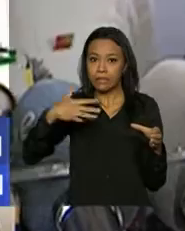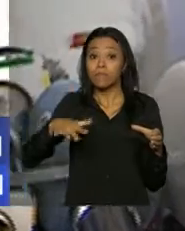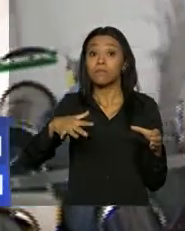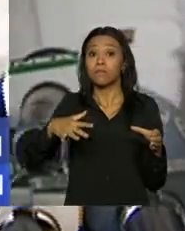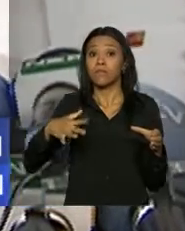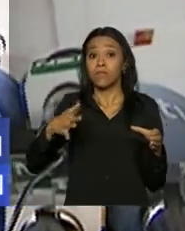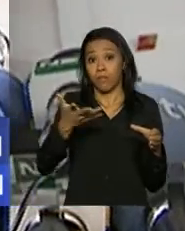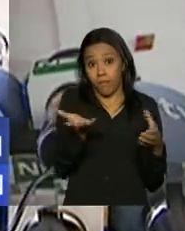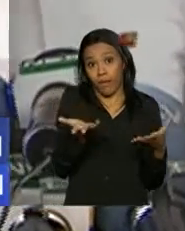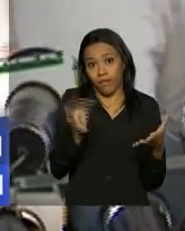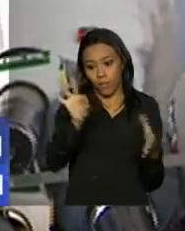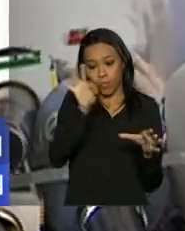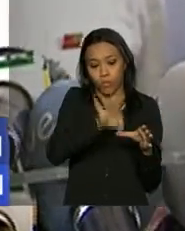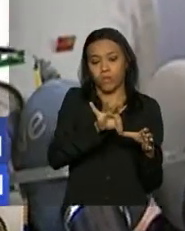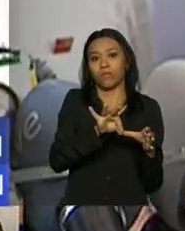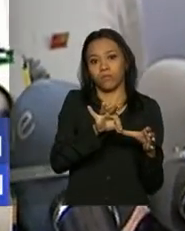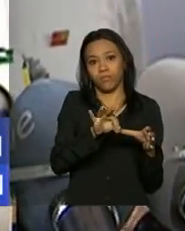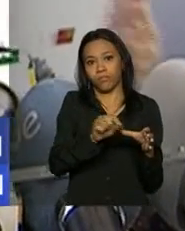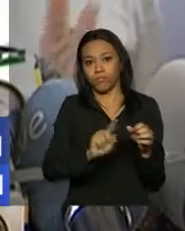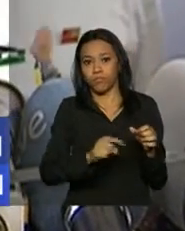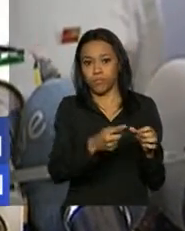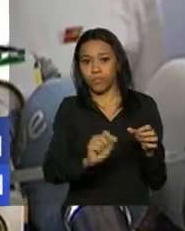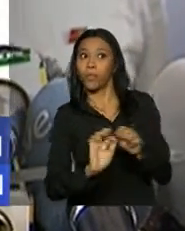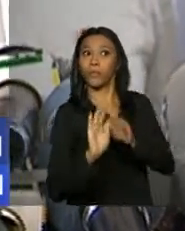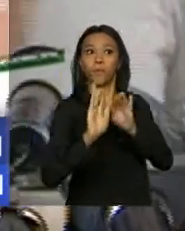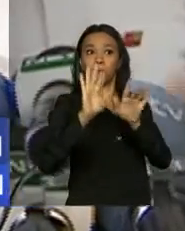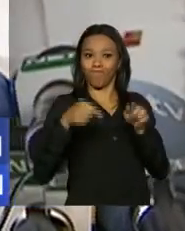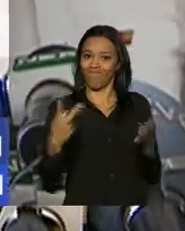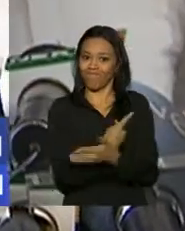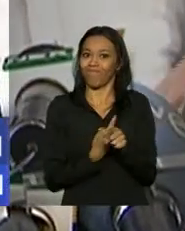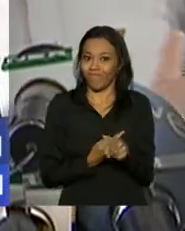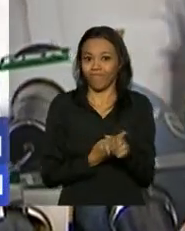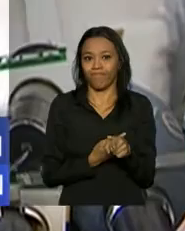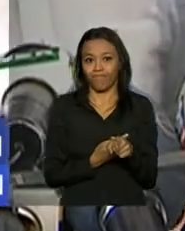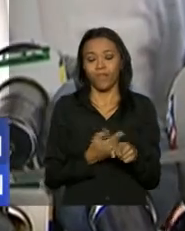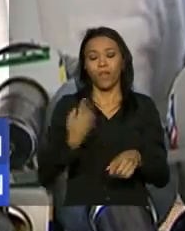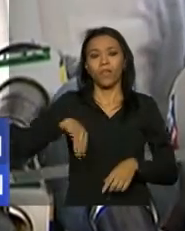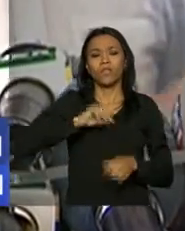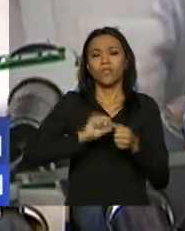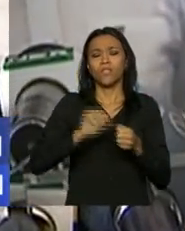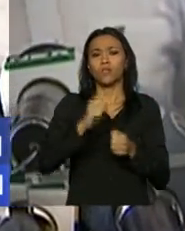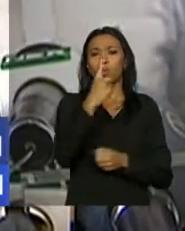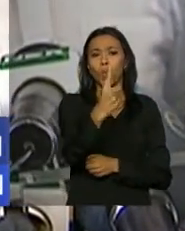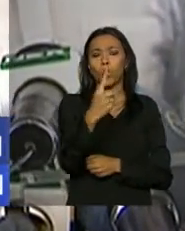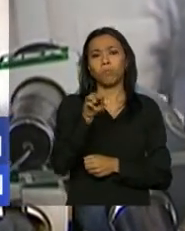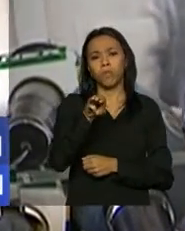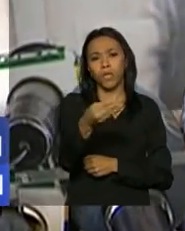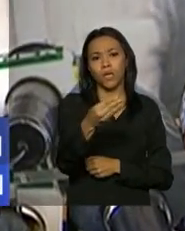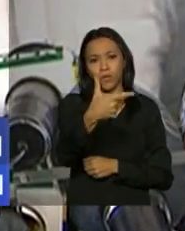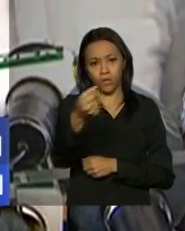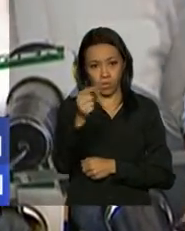mosquito. A consciência disso deve levar-nos a... Nós fizemos 1 milhão e 200 mil